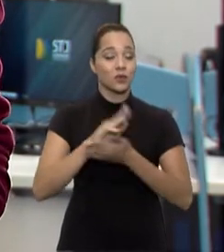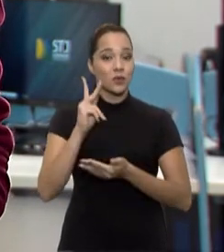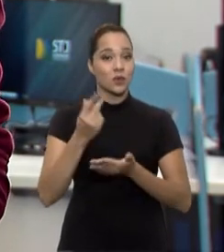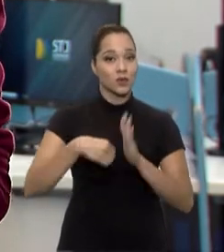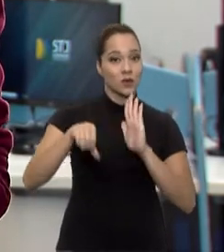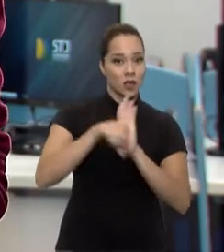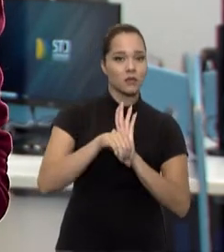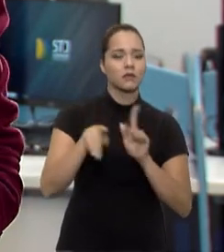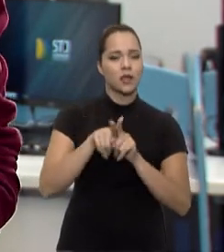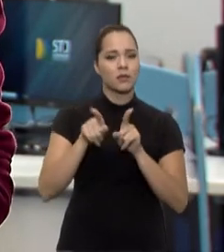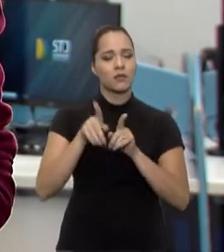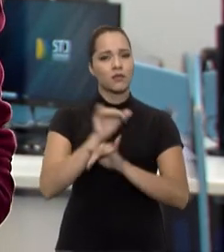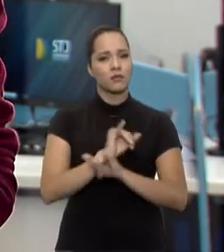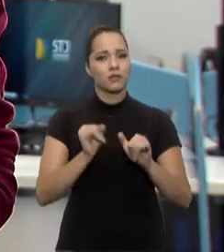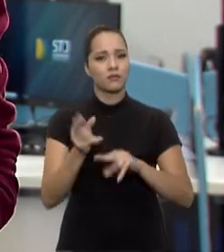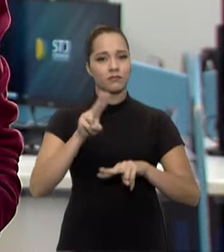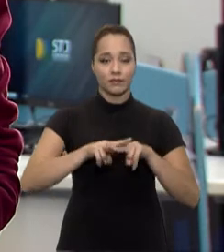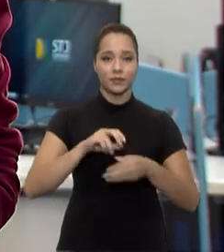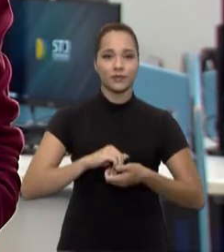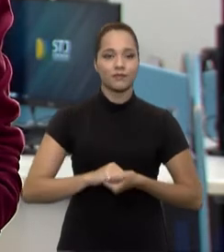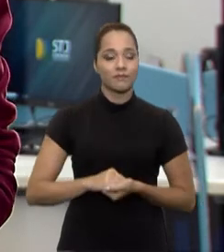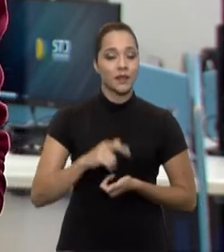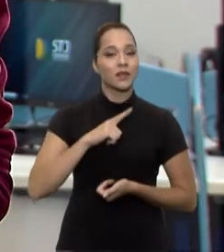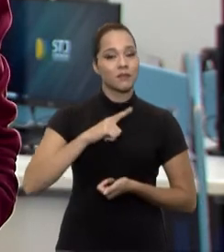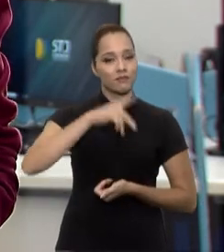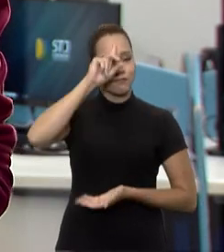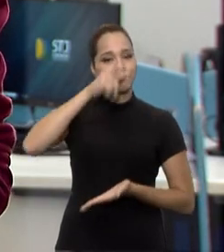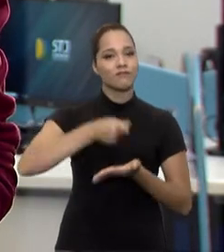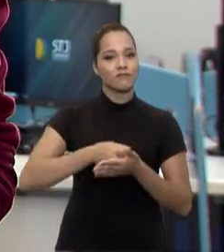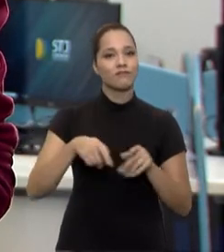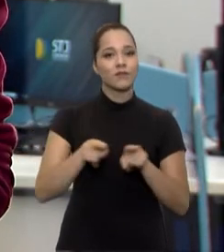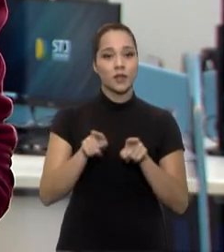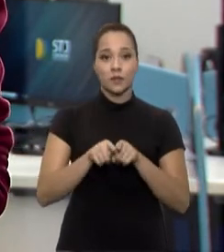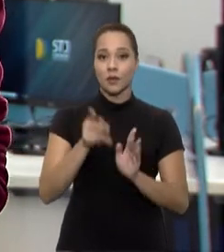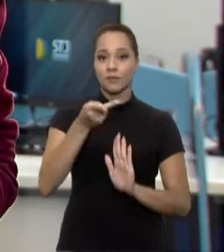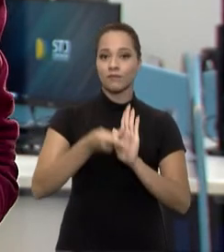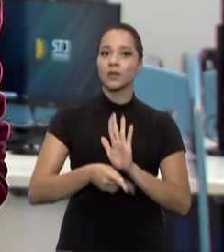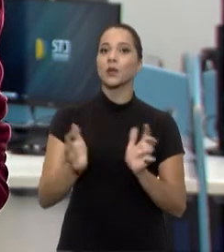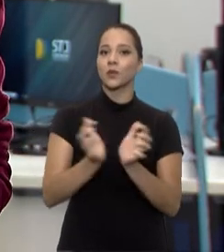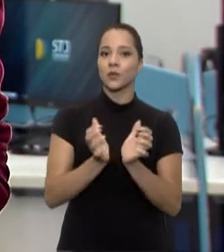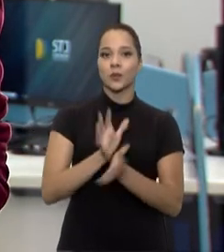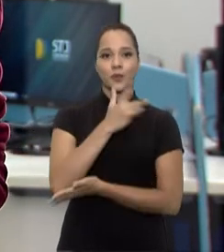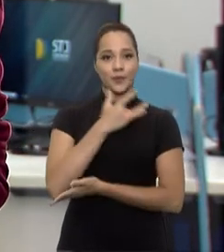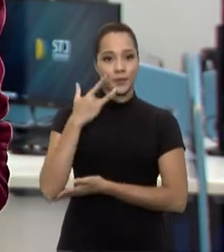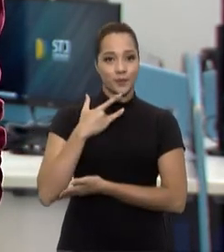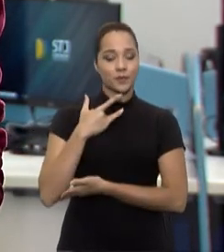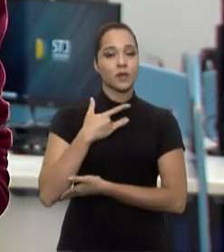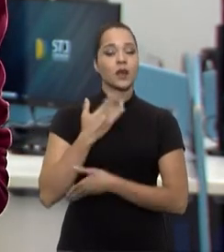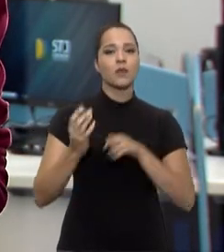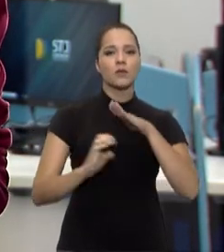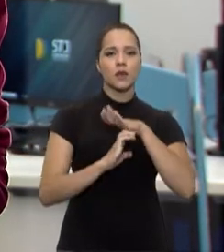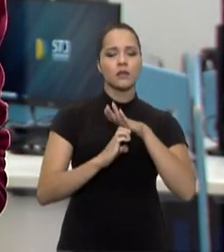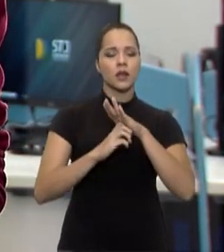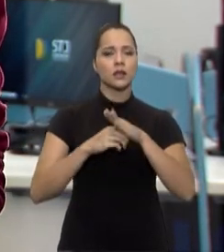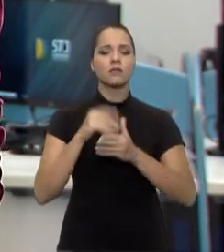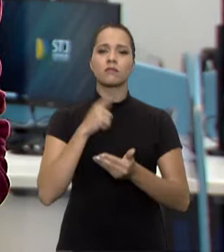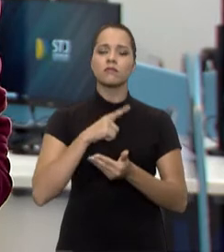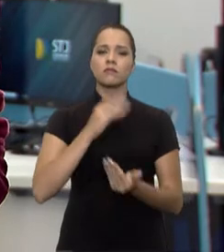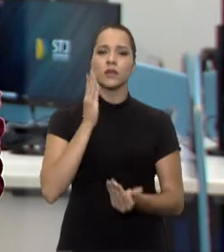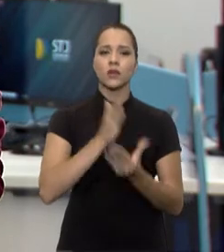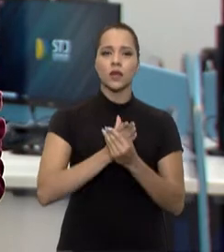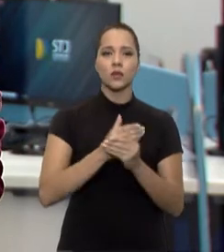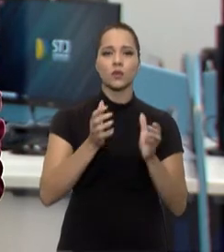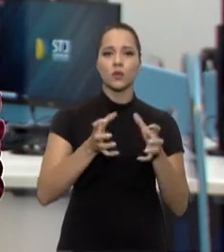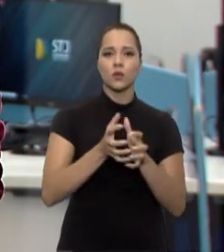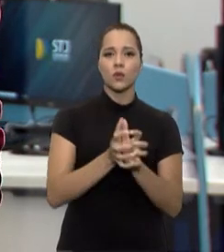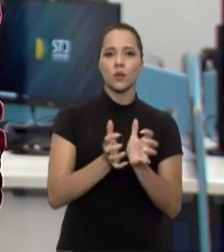delitos apurados e a decretação da prisão. Teve decisão também sobre planos coletivos de saúde. Uma empresa processou uma operadora